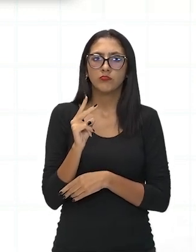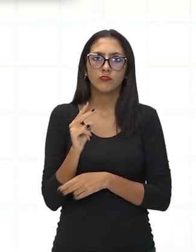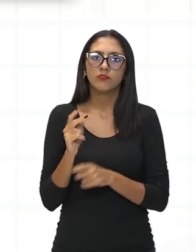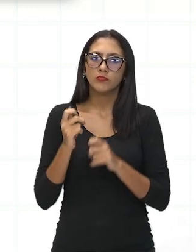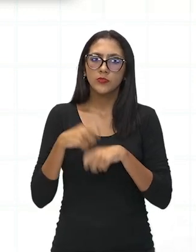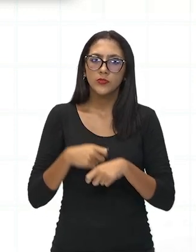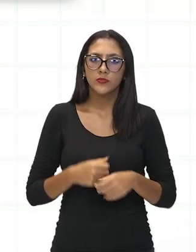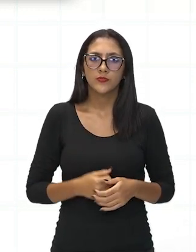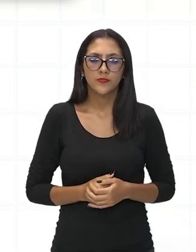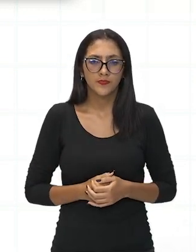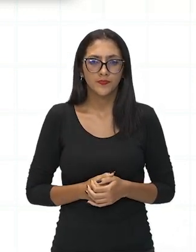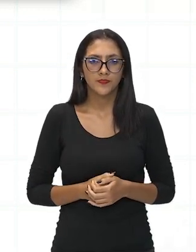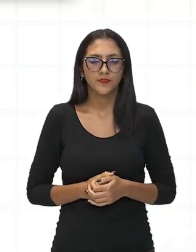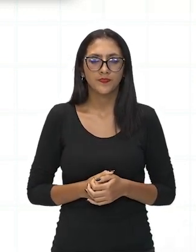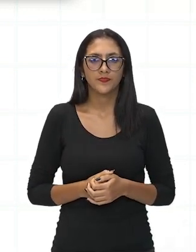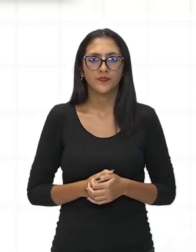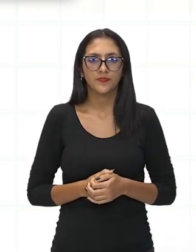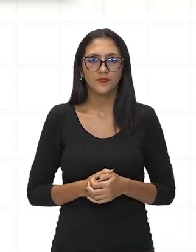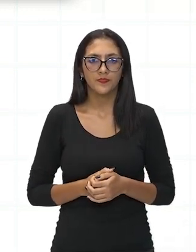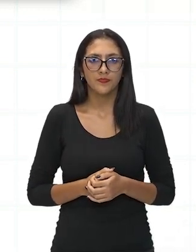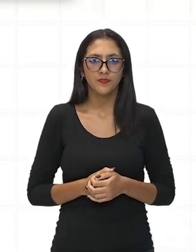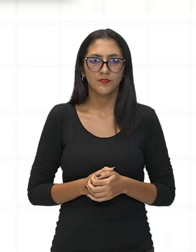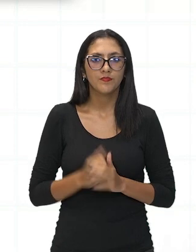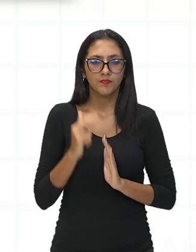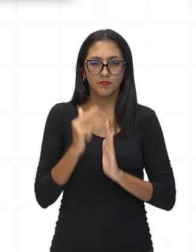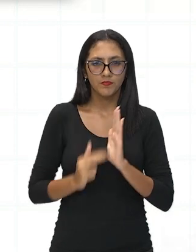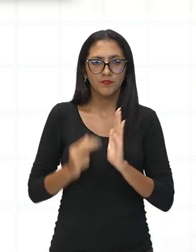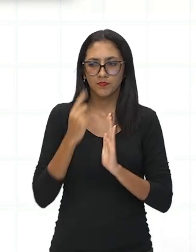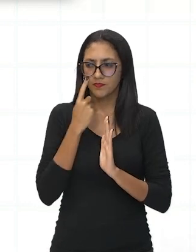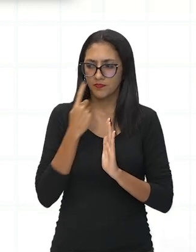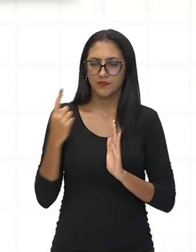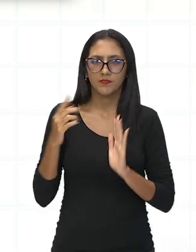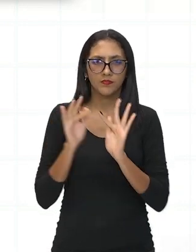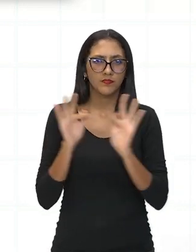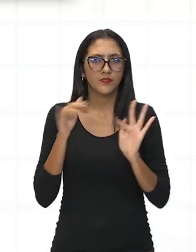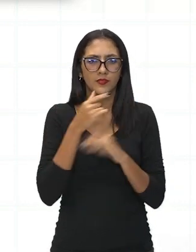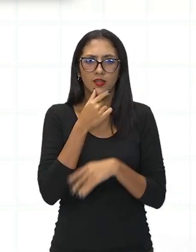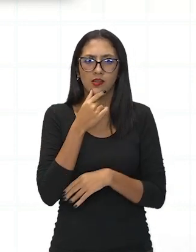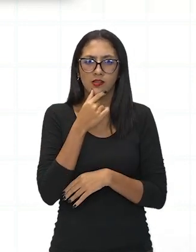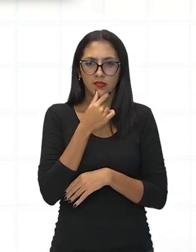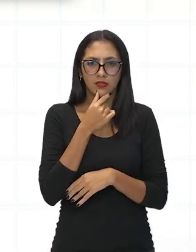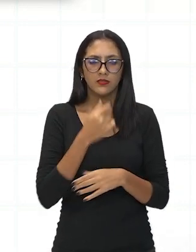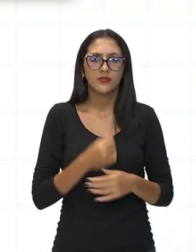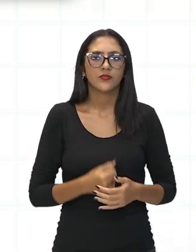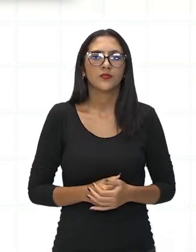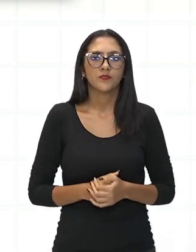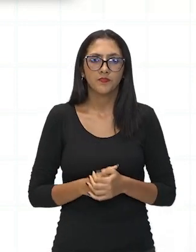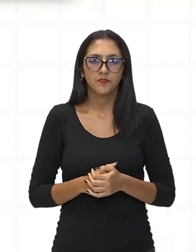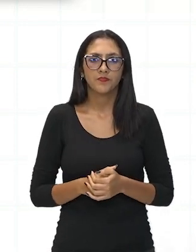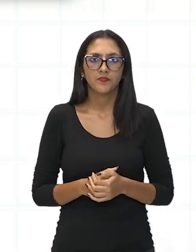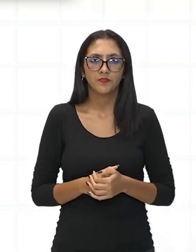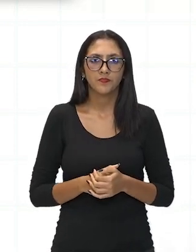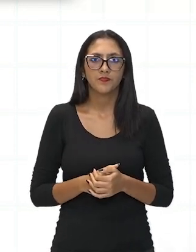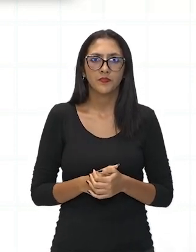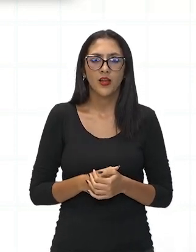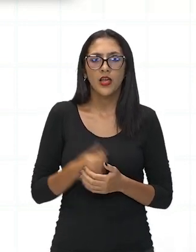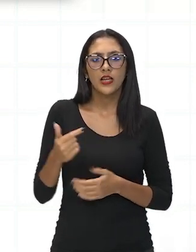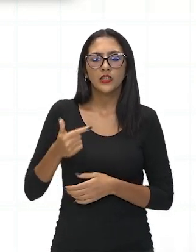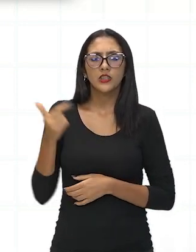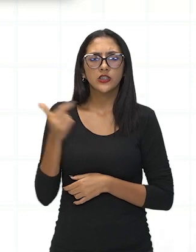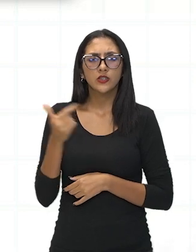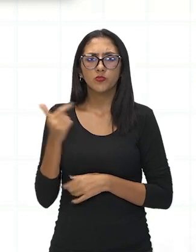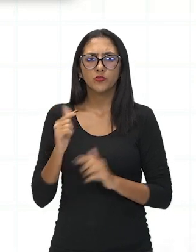my mother got home, my mother arrived. Na segunda ação, que eu estou contando